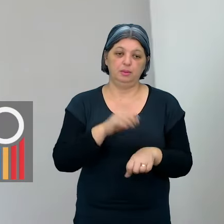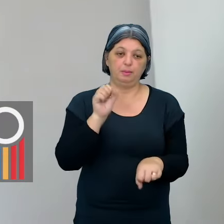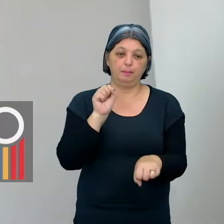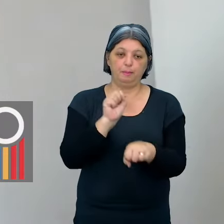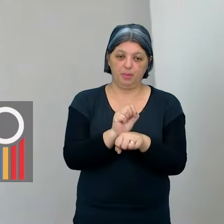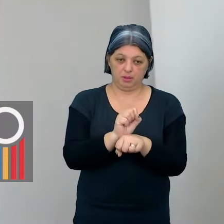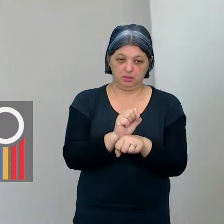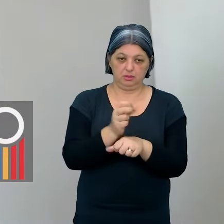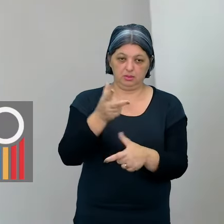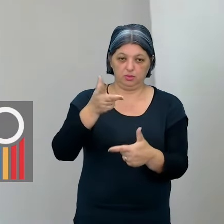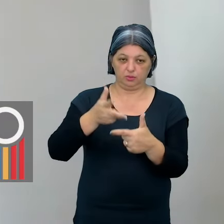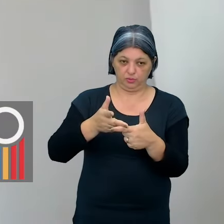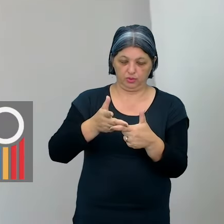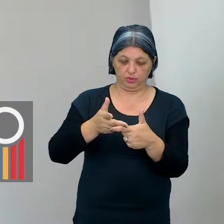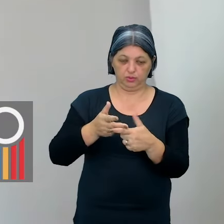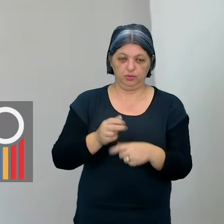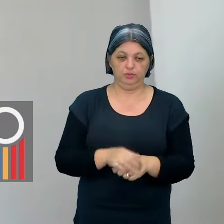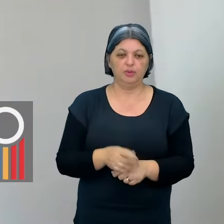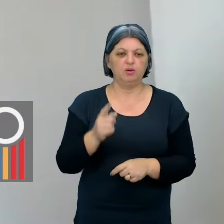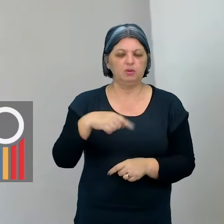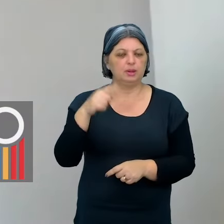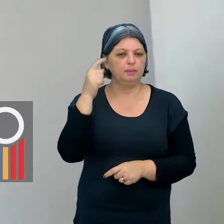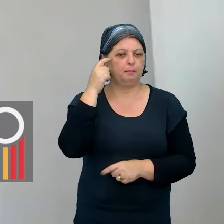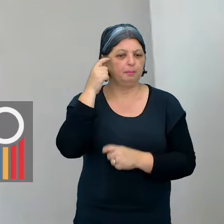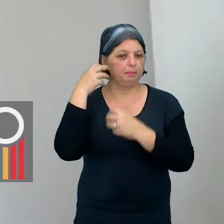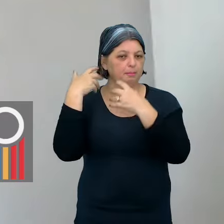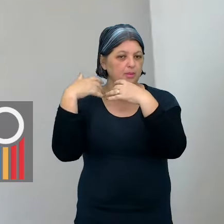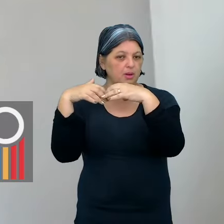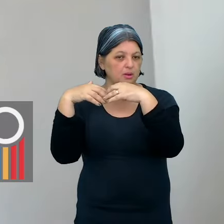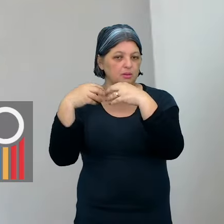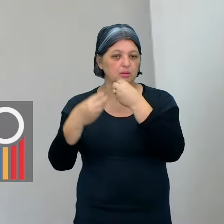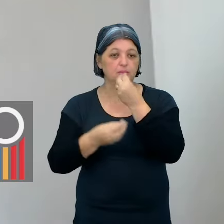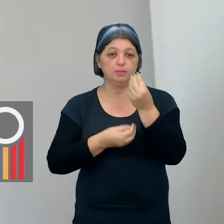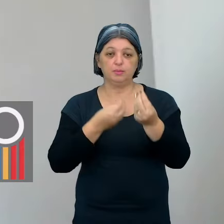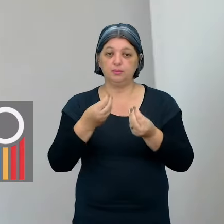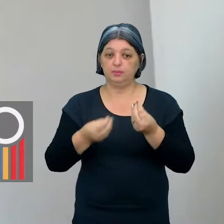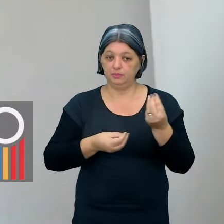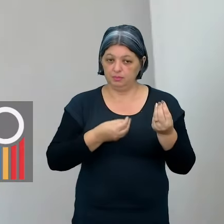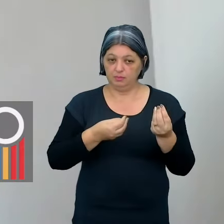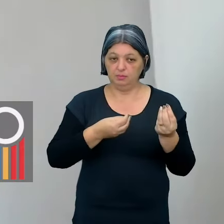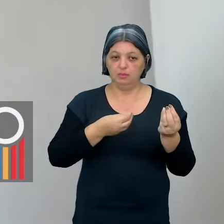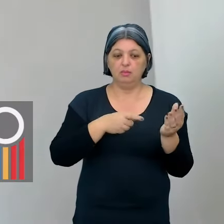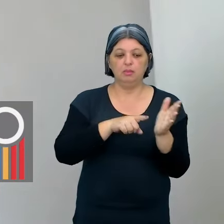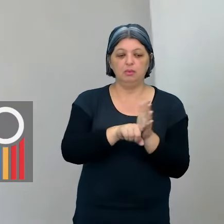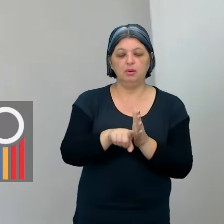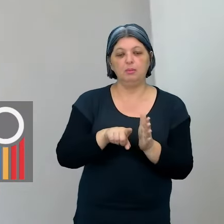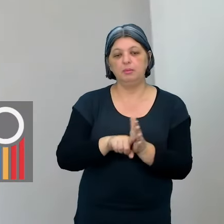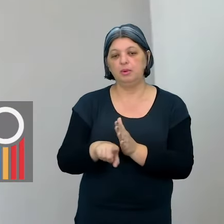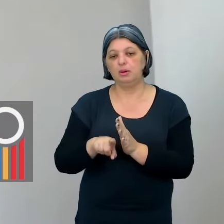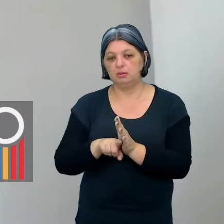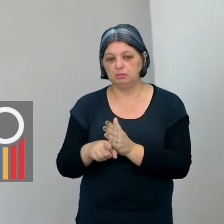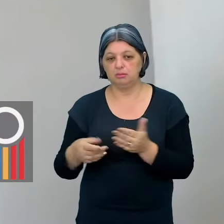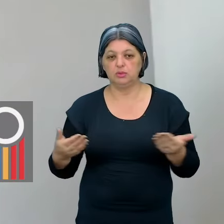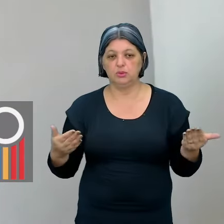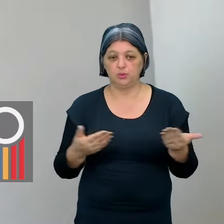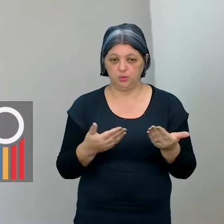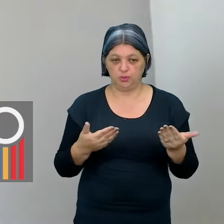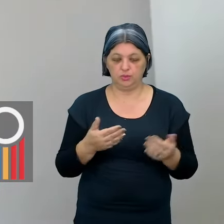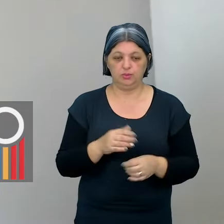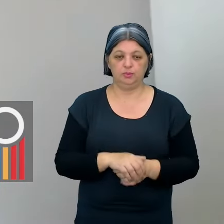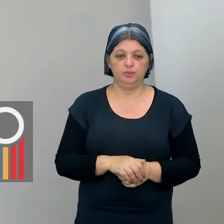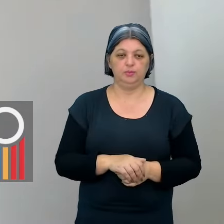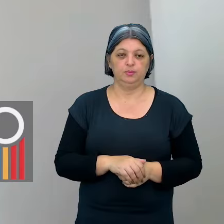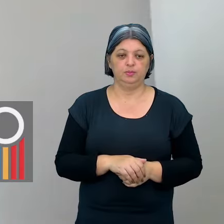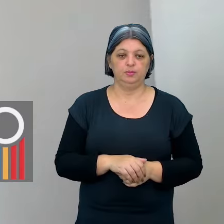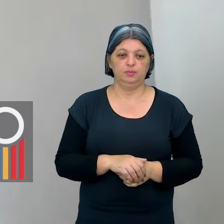no vídeo para que vocês possam pensar acerca do questionamento que será feito aqui. Como nós não